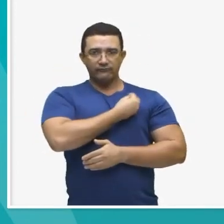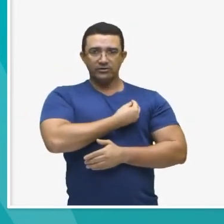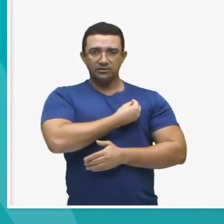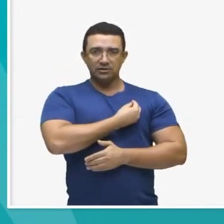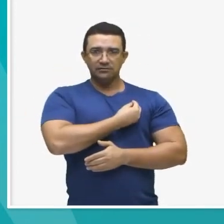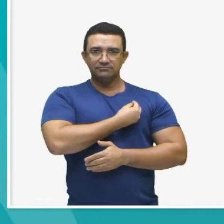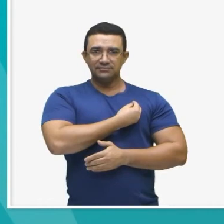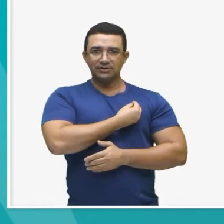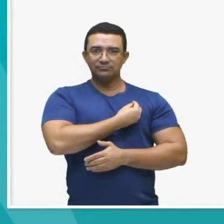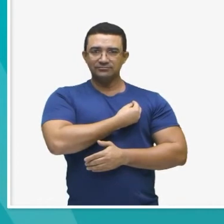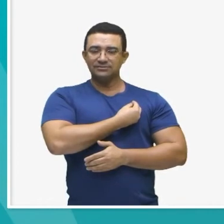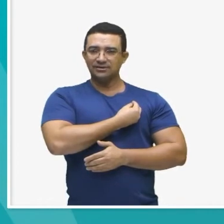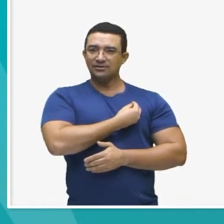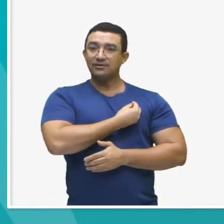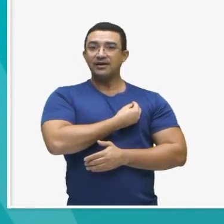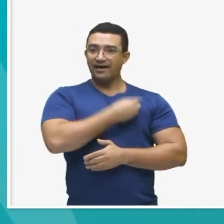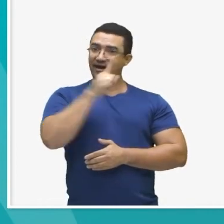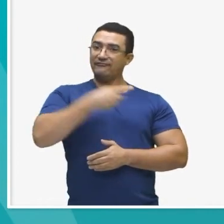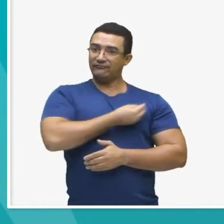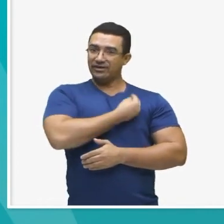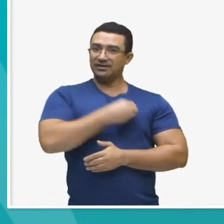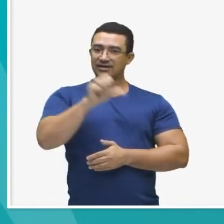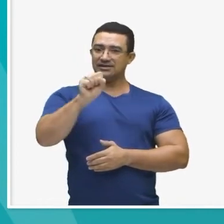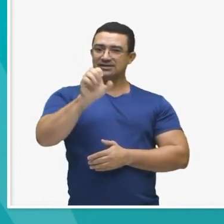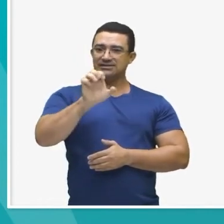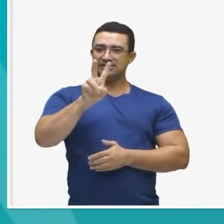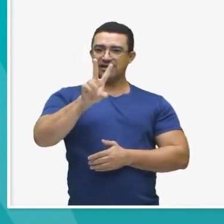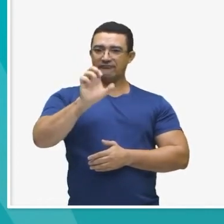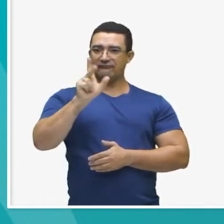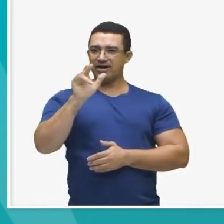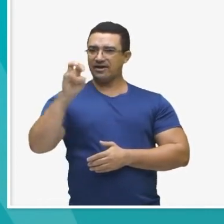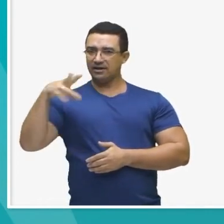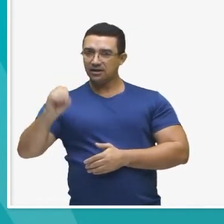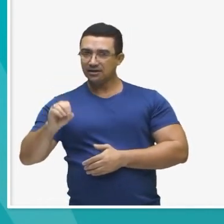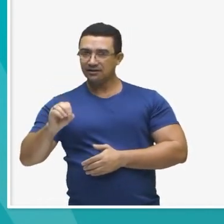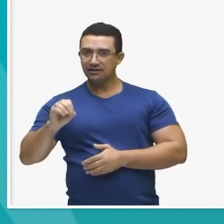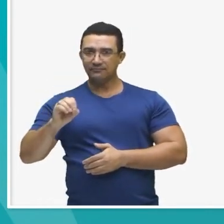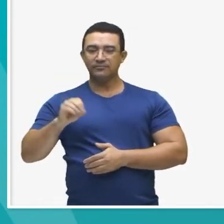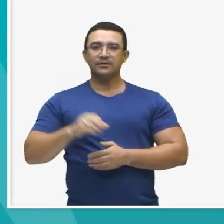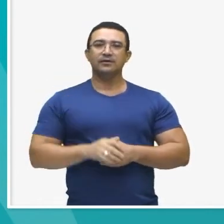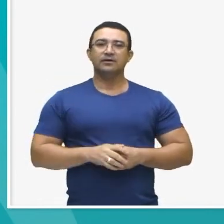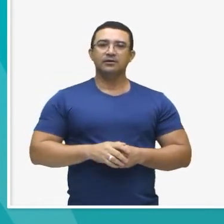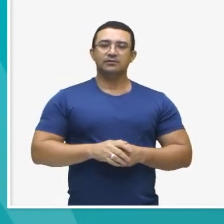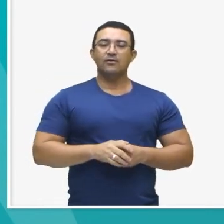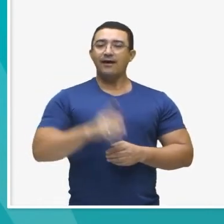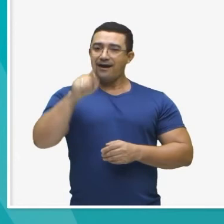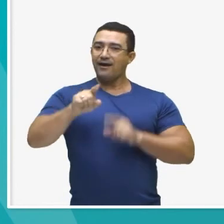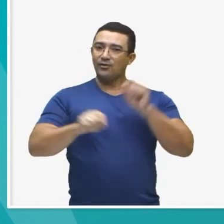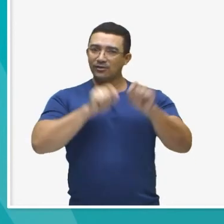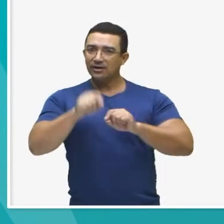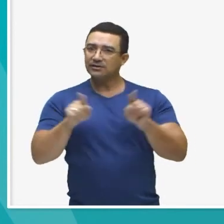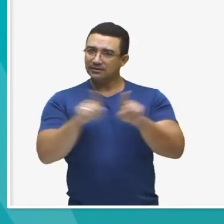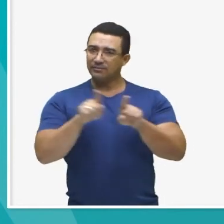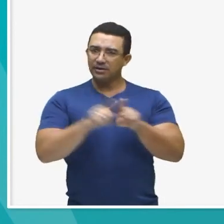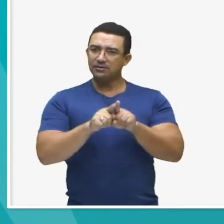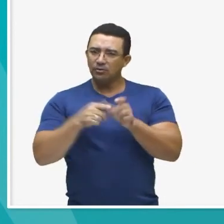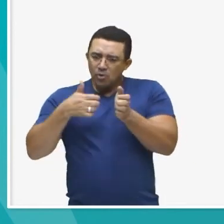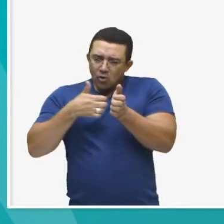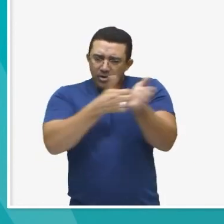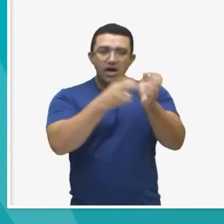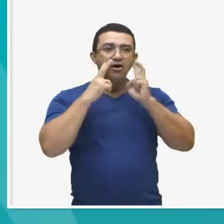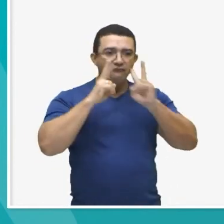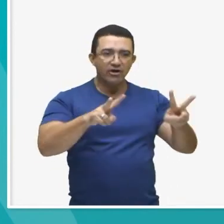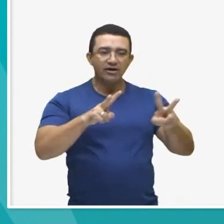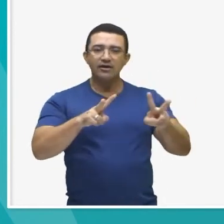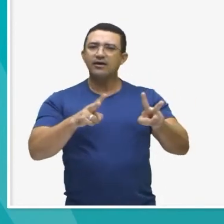seja de uma vida severina, porque esse menininho que acaba de nascer e que o Severino acabou de acompanhar e de ver o